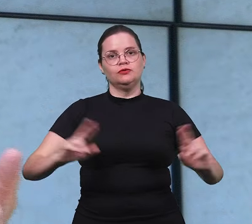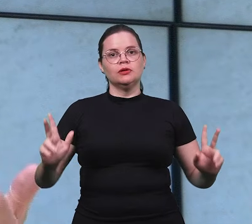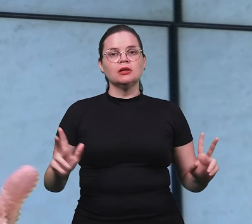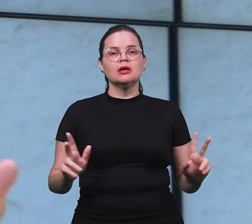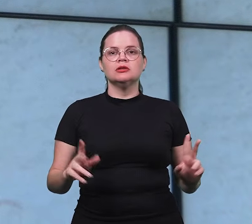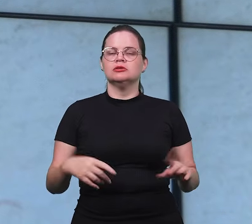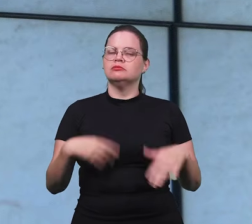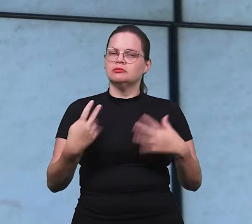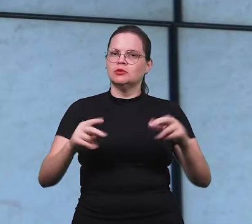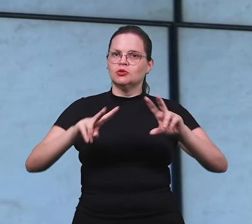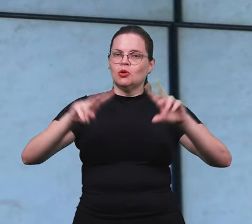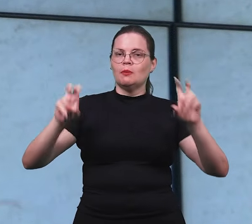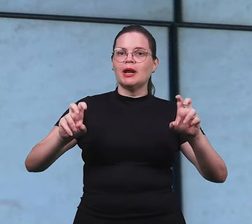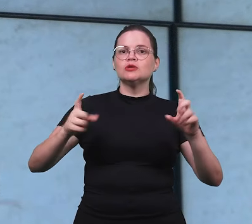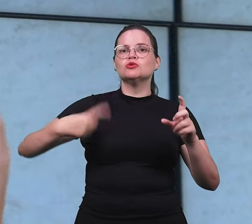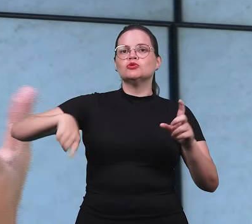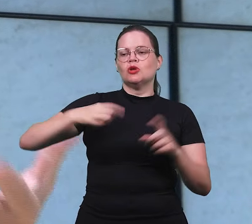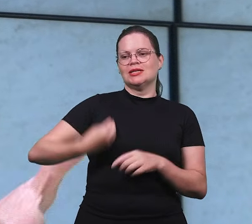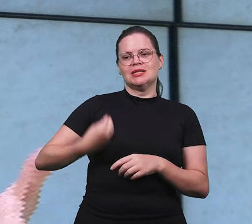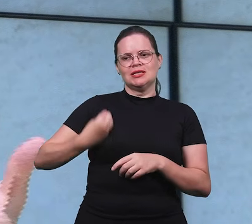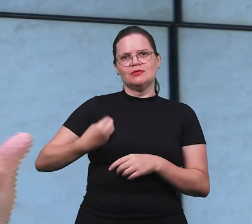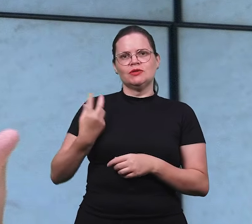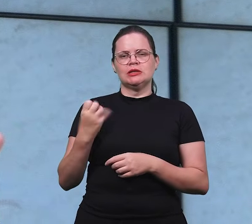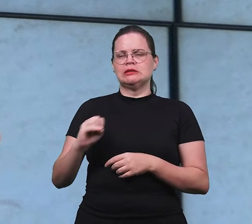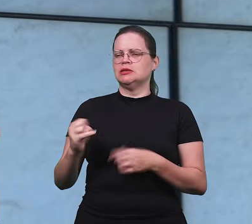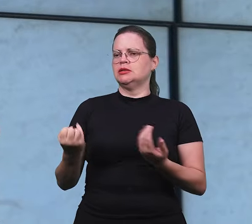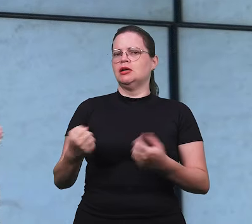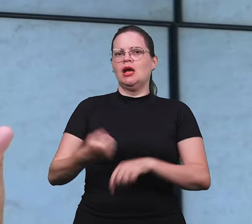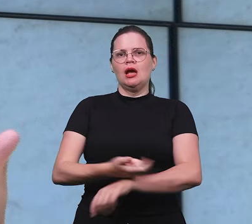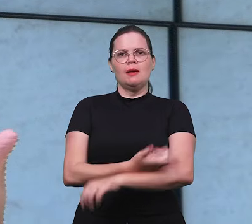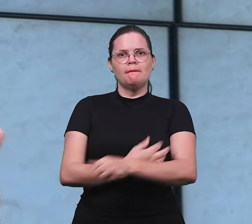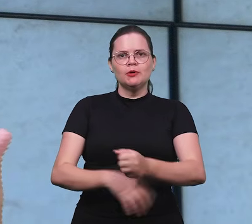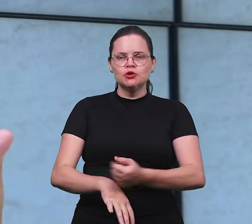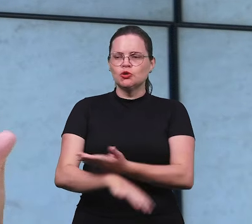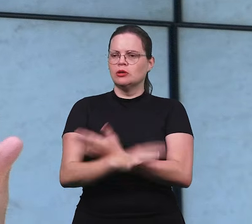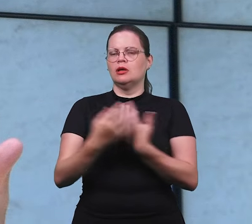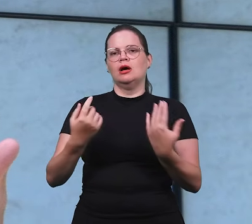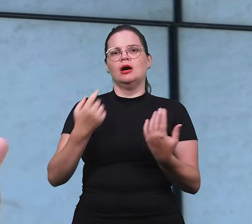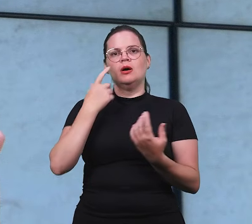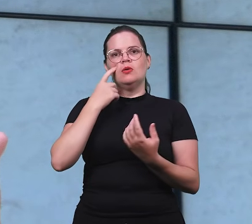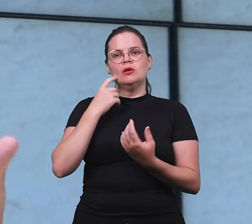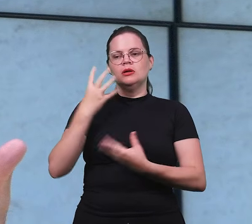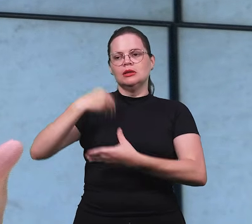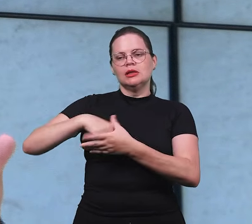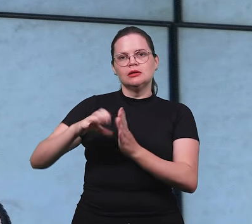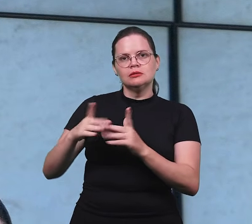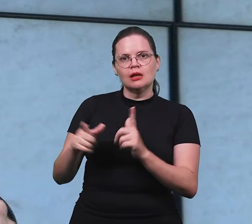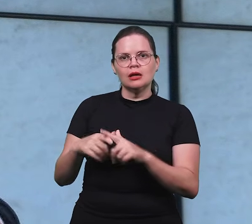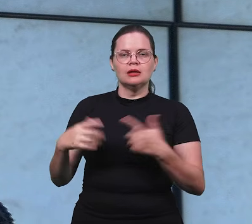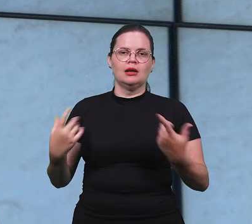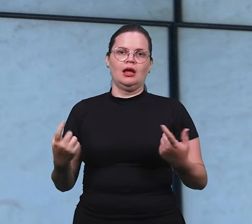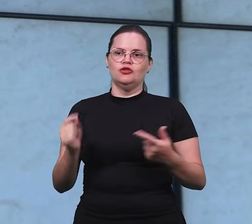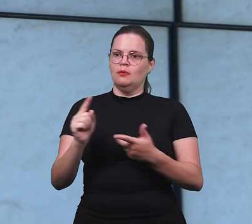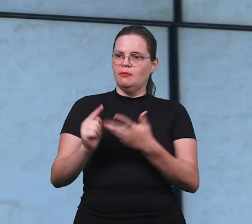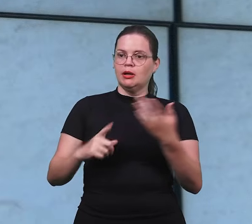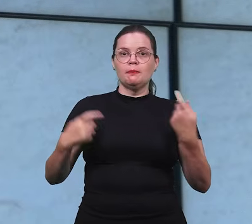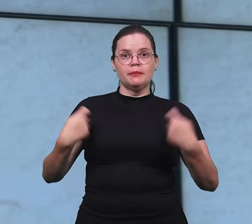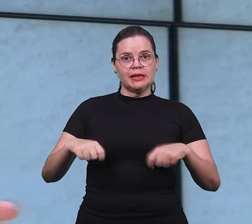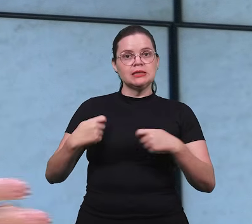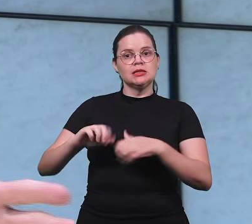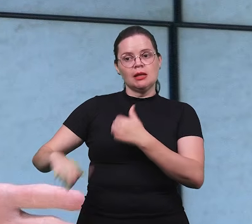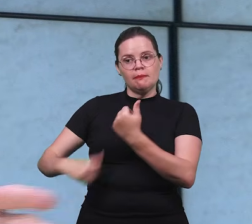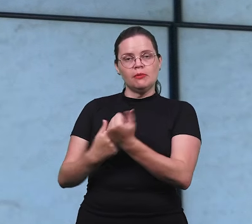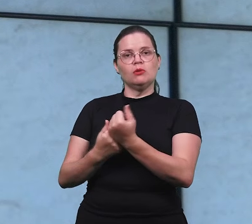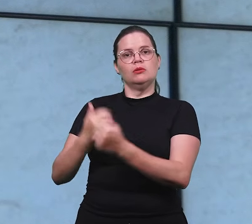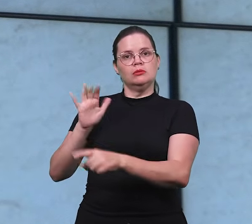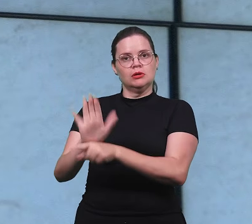seja emocional, seja na obra do Senhor, nós temos que dar esse subsídio, que é a sustentação. Um exemplo que